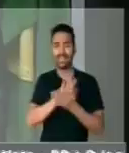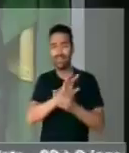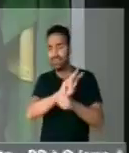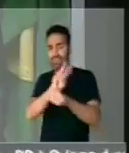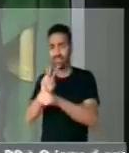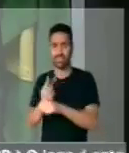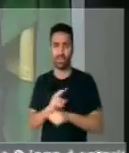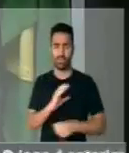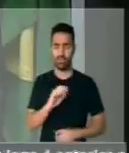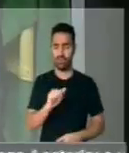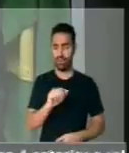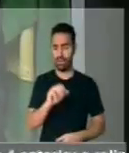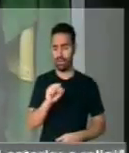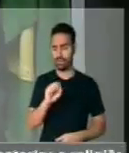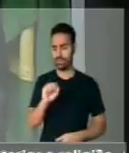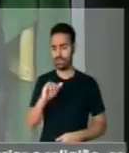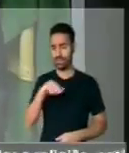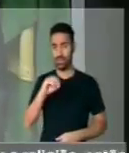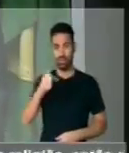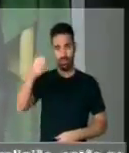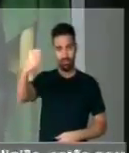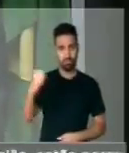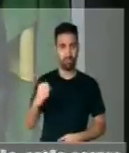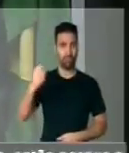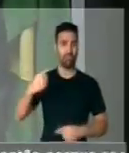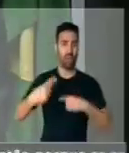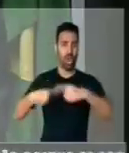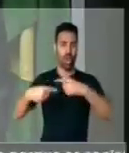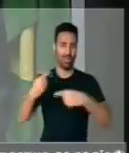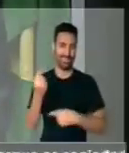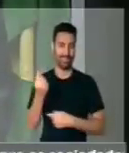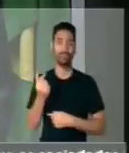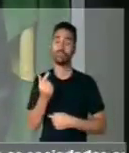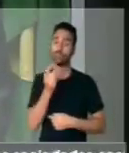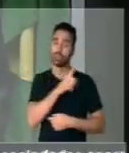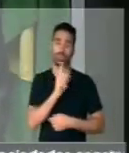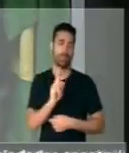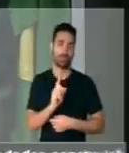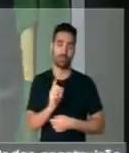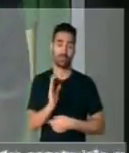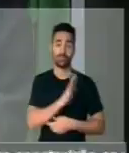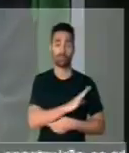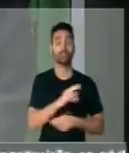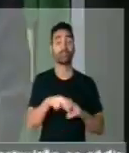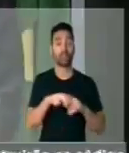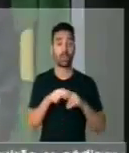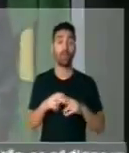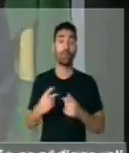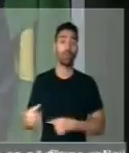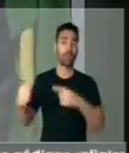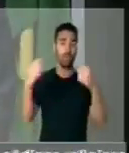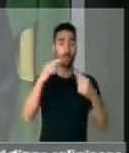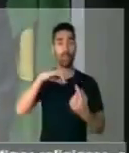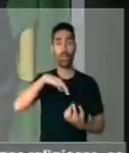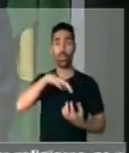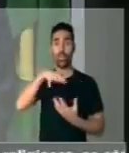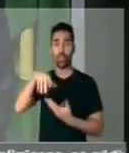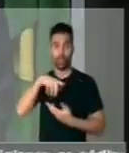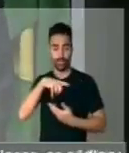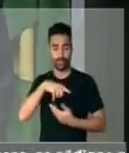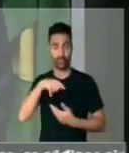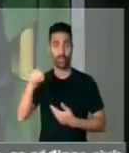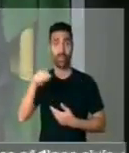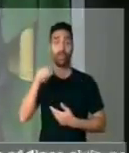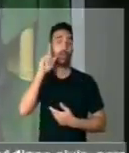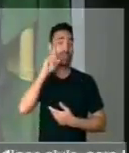A legalização dos jogos de azar no mundo vem sendo amplamente debatida. Nos Estados Unidos, os